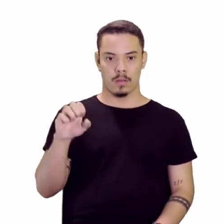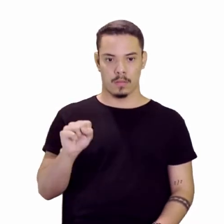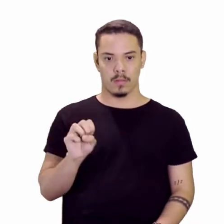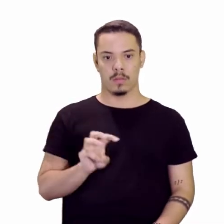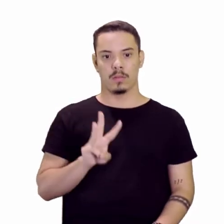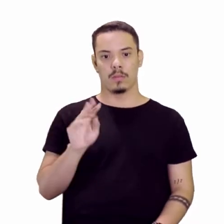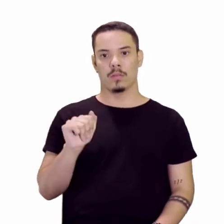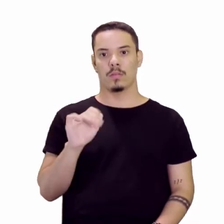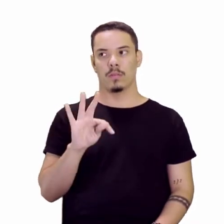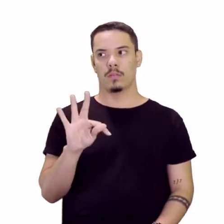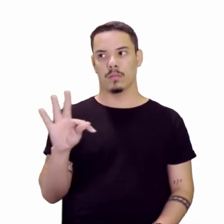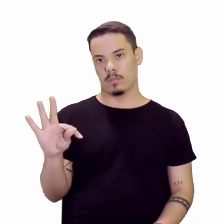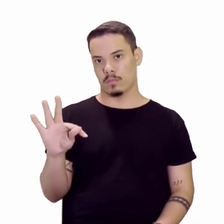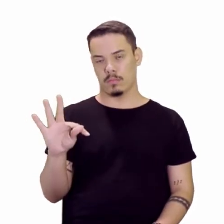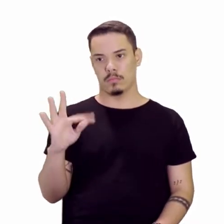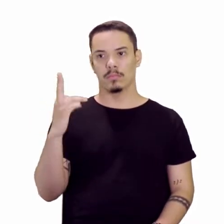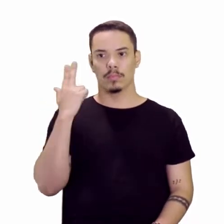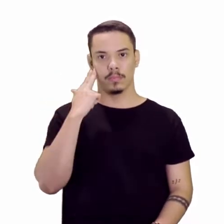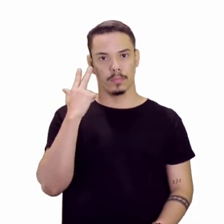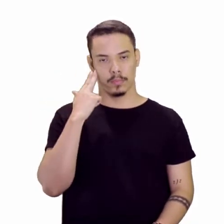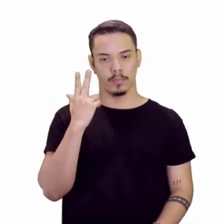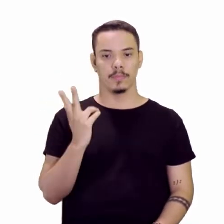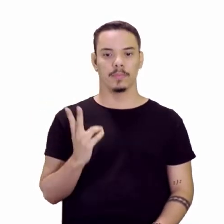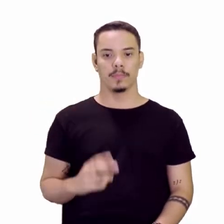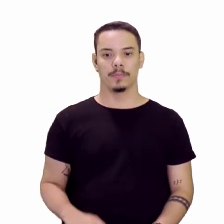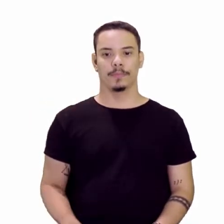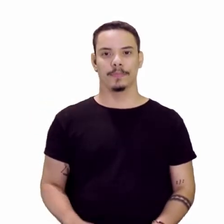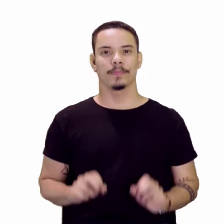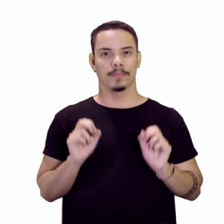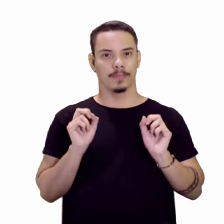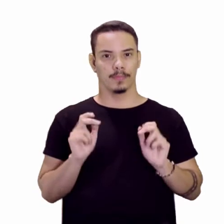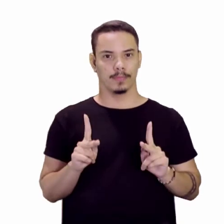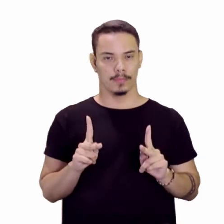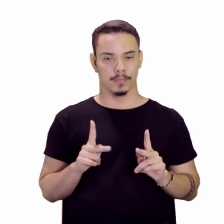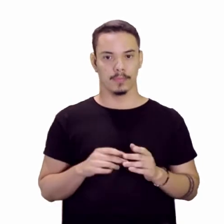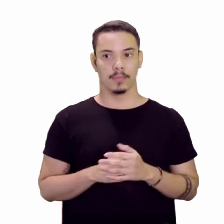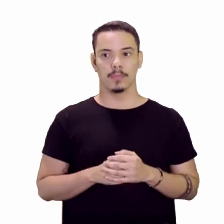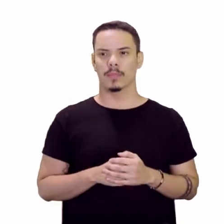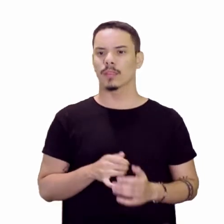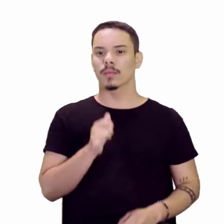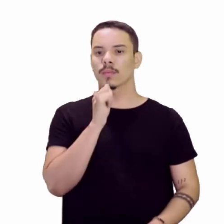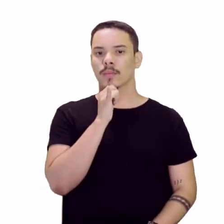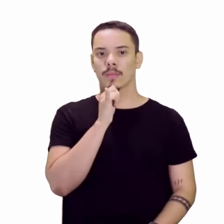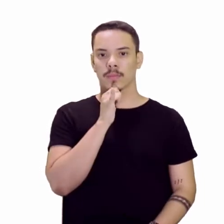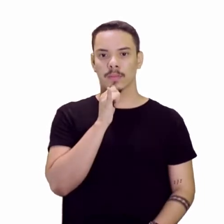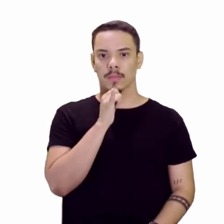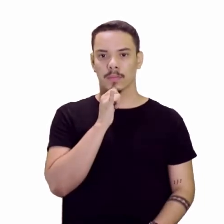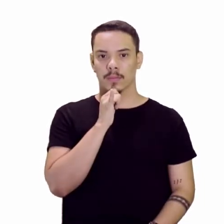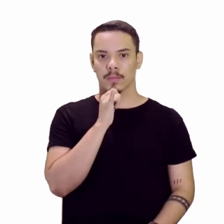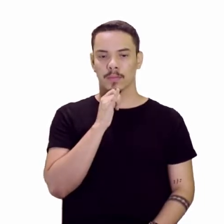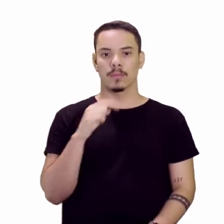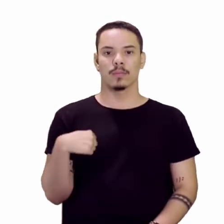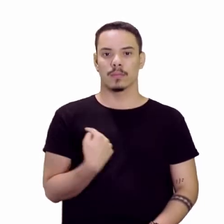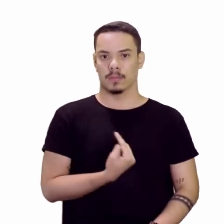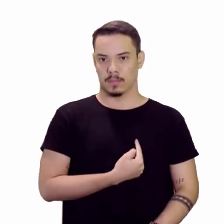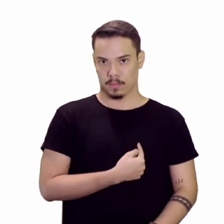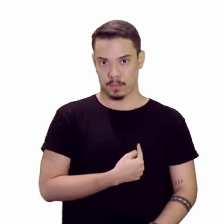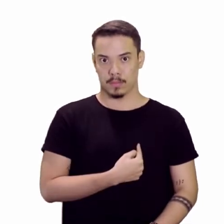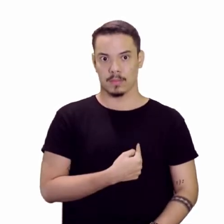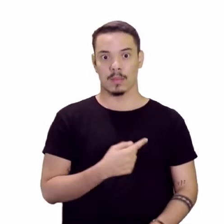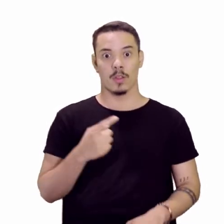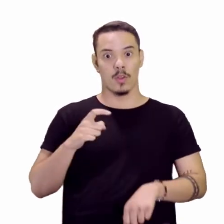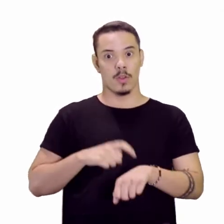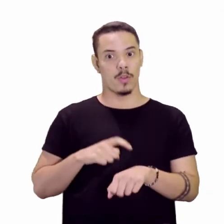era o nome normal, assim, o Watt. Certo? Vamos ver um exemplo ali para a gente colocar a hora